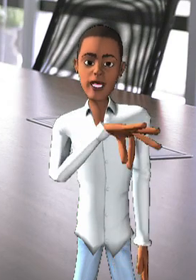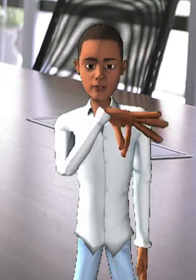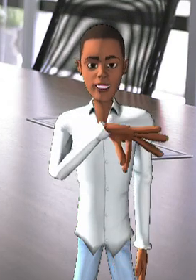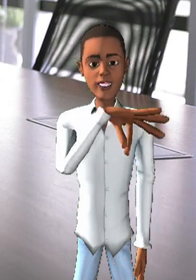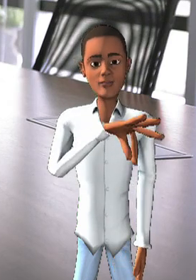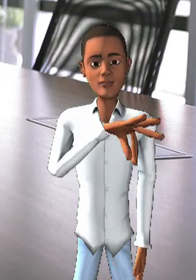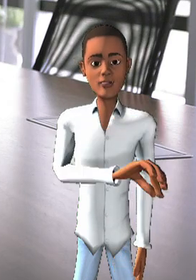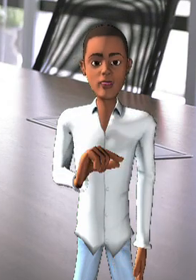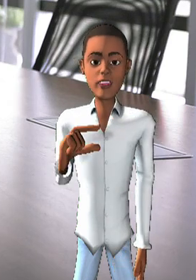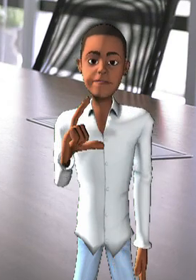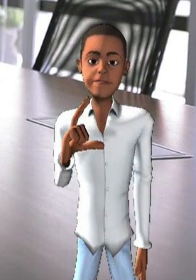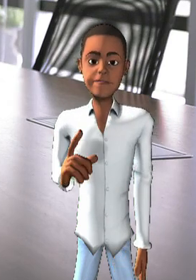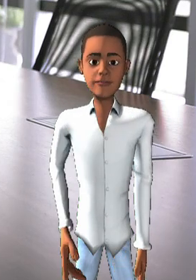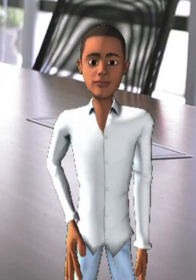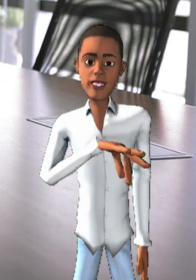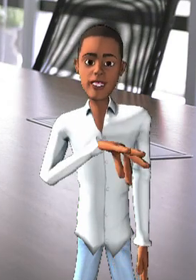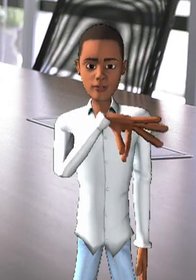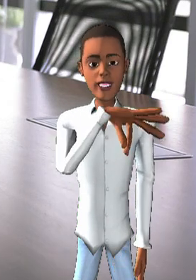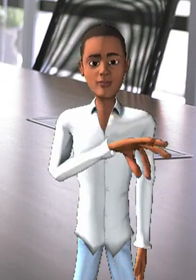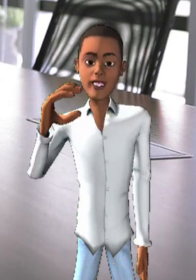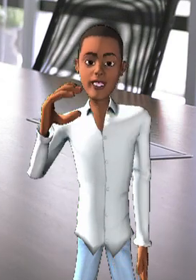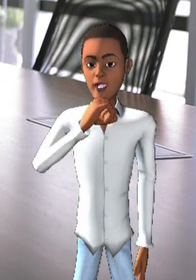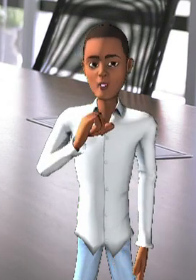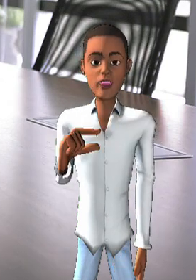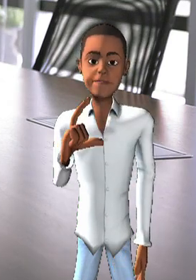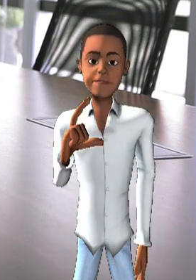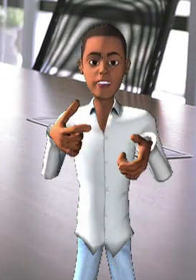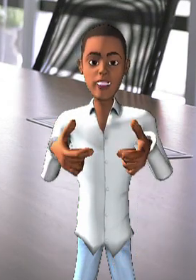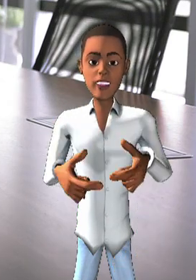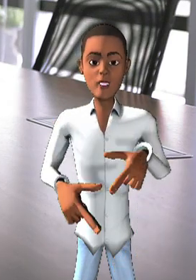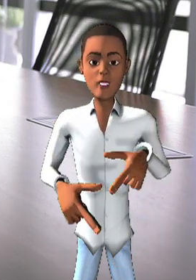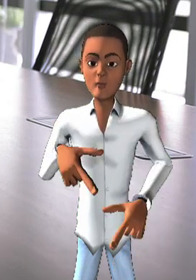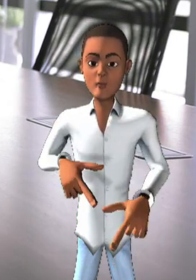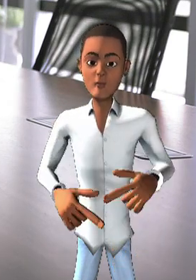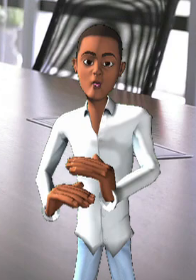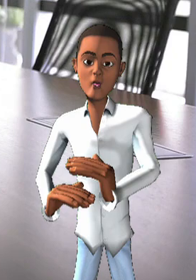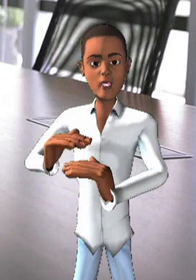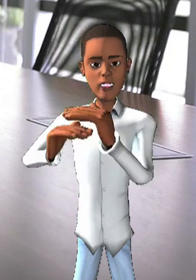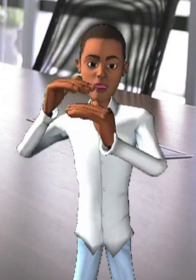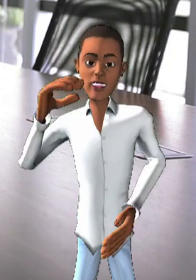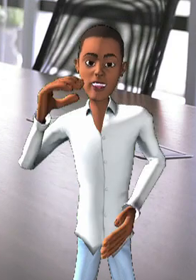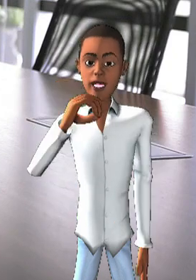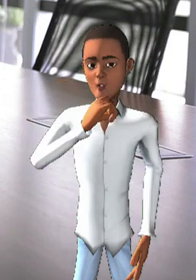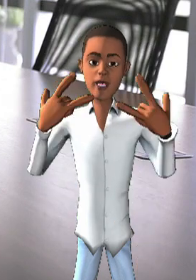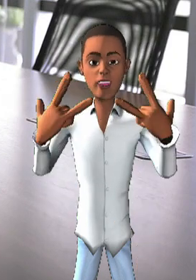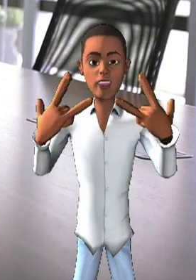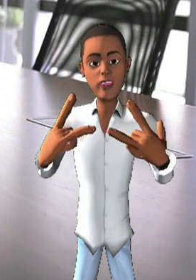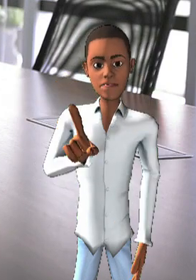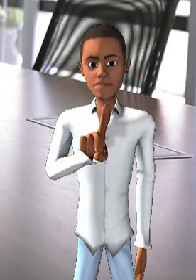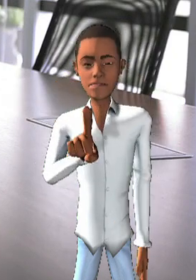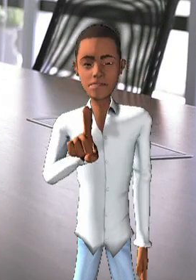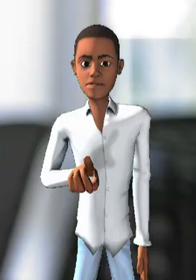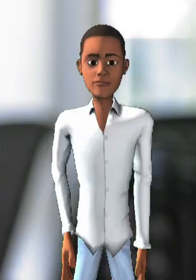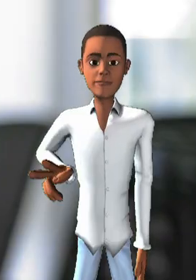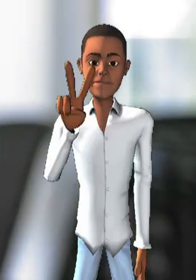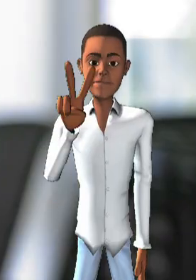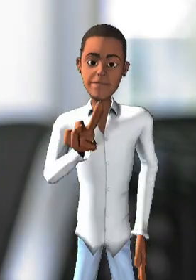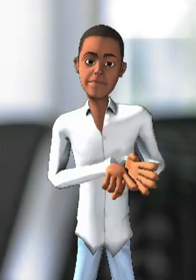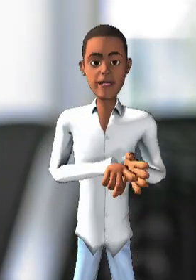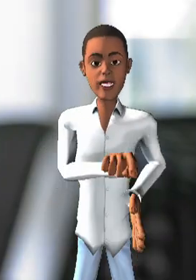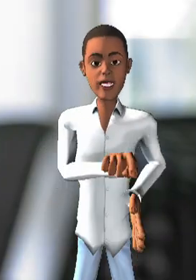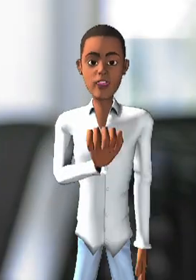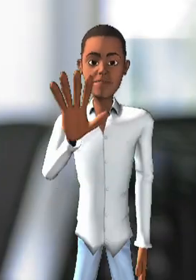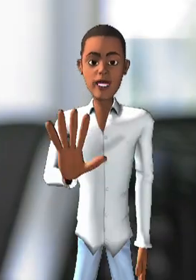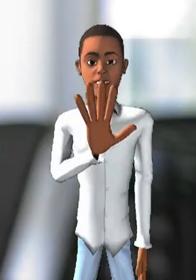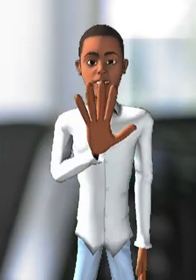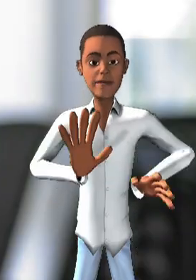menos aumento de salário, as mulheres tendem a almejar menos, né, uma mudança mais rápida de posição, e quando a gente